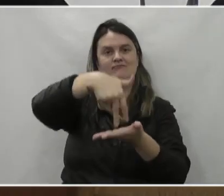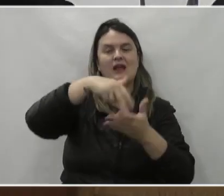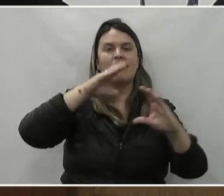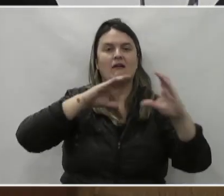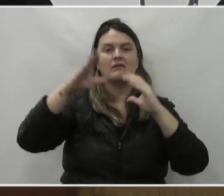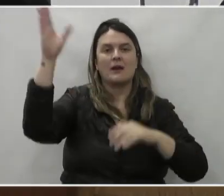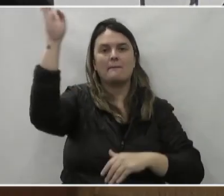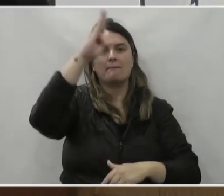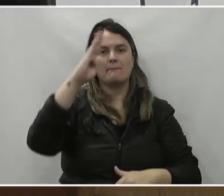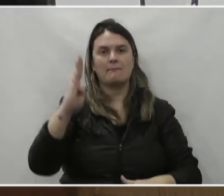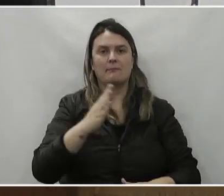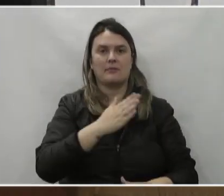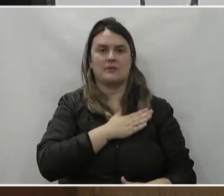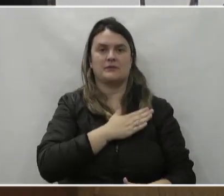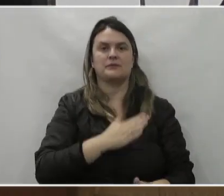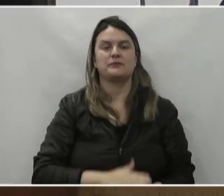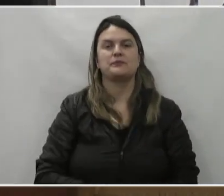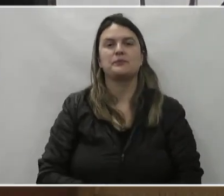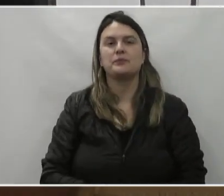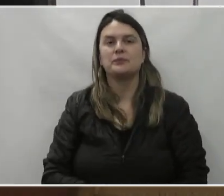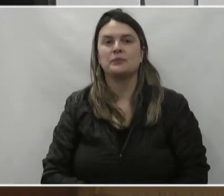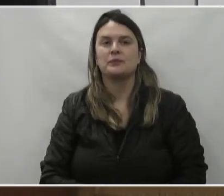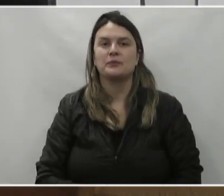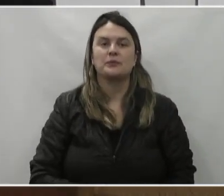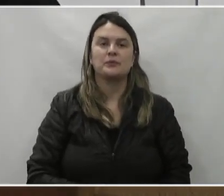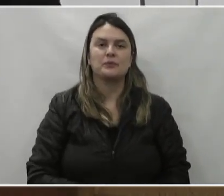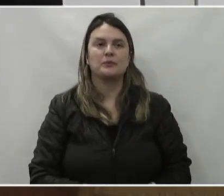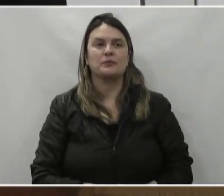para cantarmos o hino nacional brasileiro.